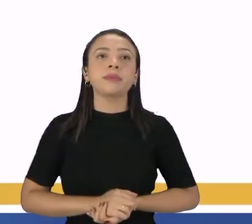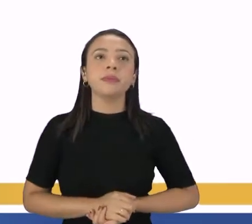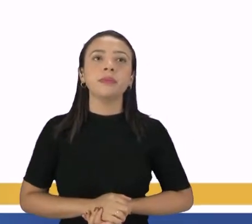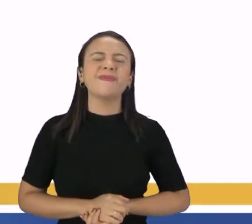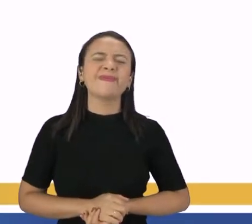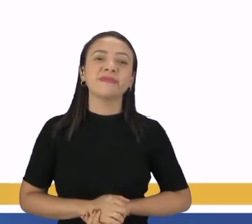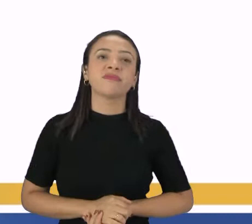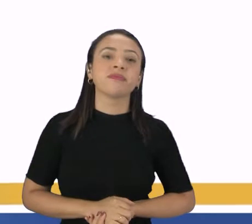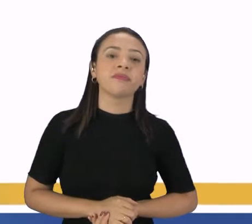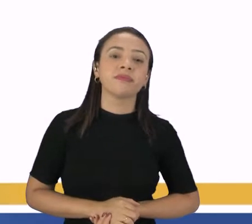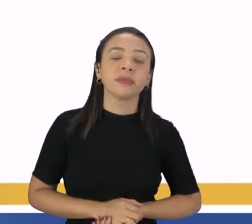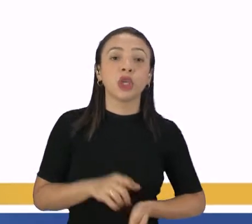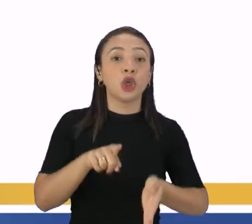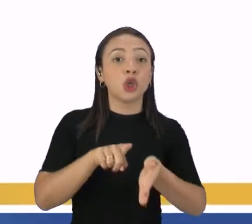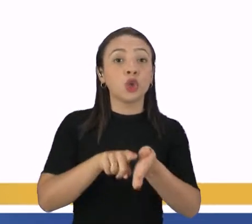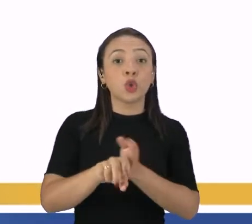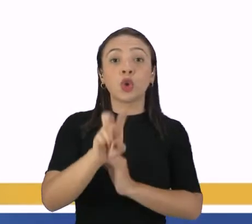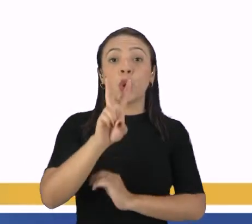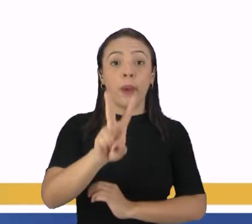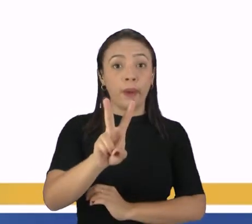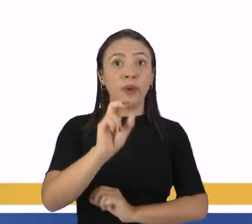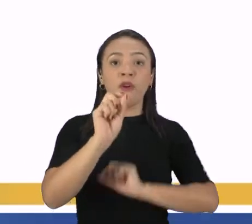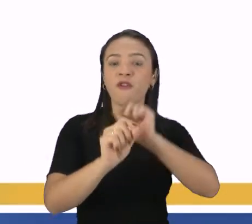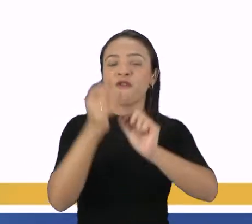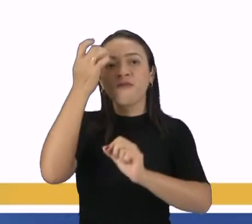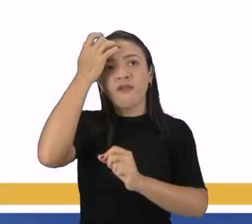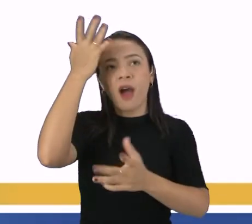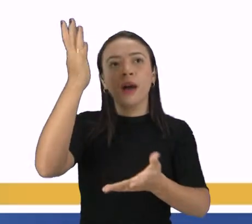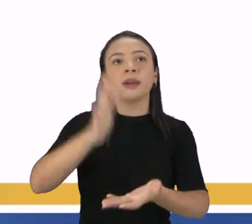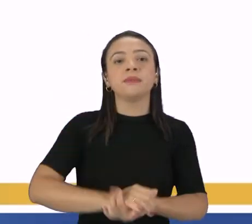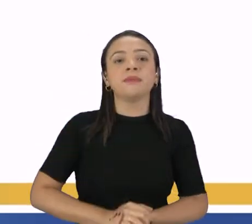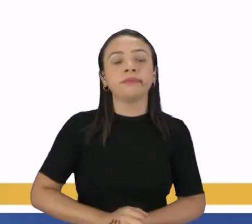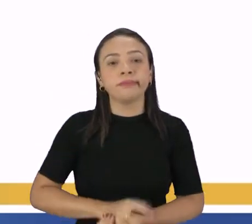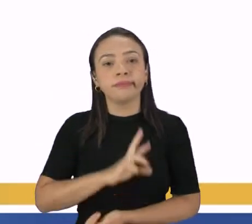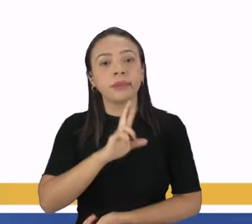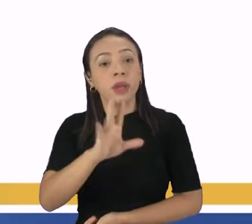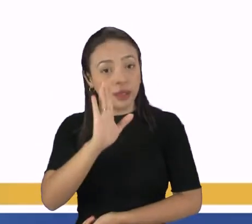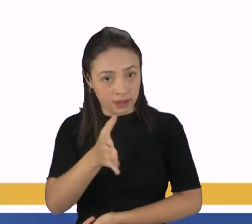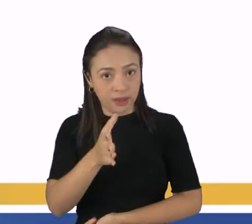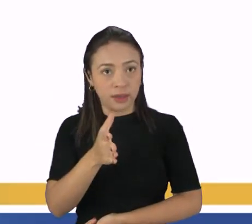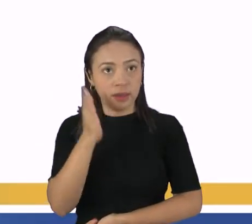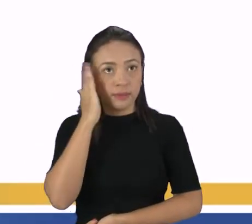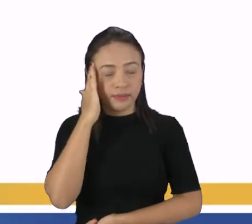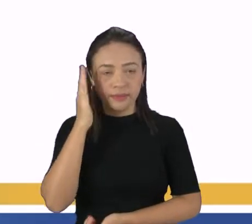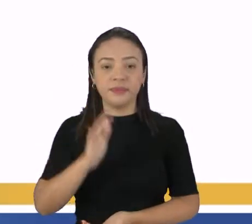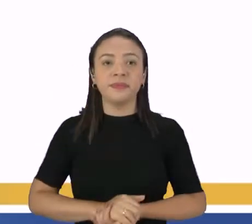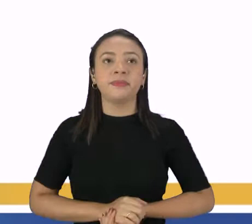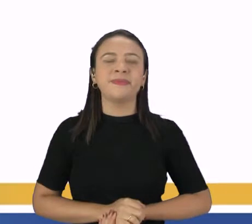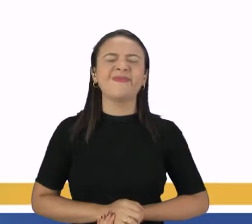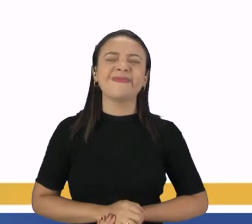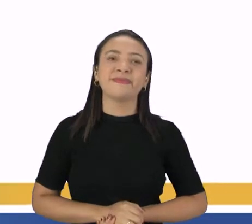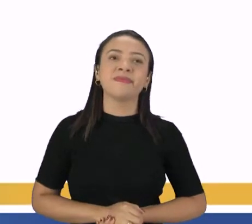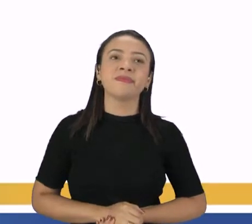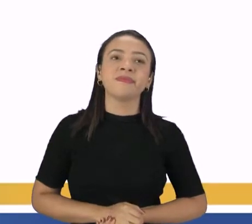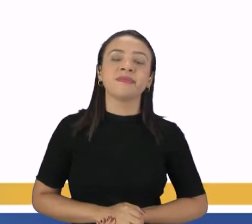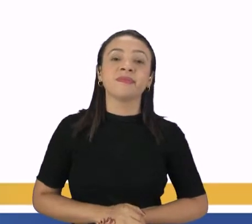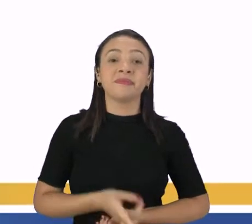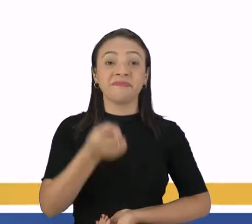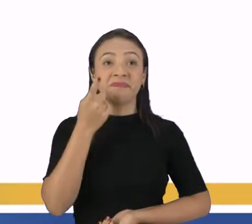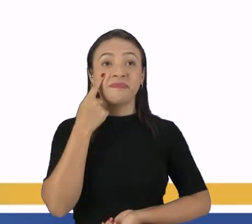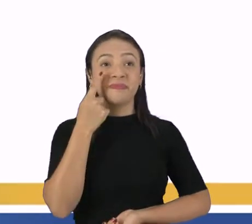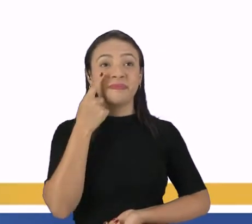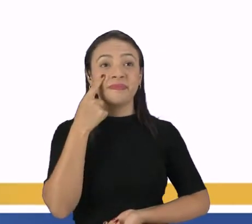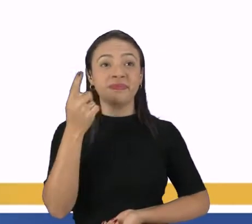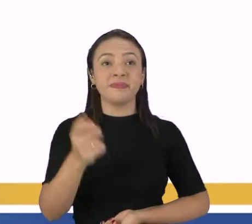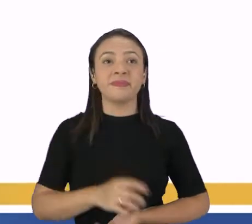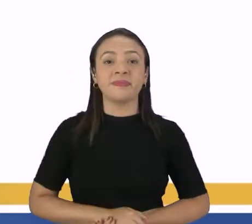tá? Então, 2 questões bem fáceis, Bora lá, vocês já sabem a resposta? Dá 1 e dá 2. Vou colocar a resposta na